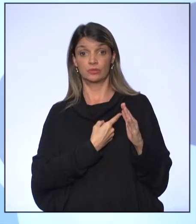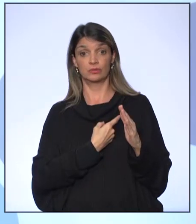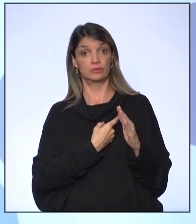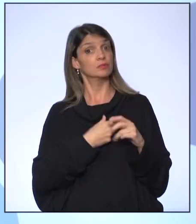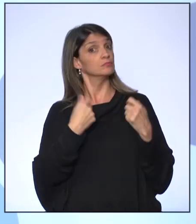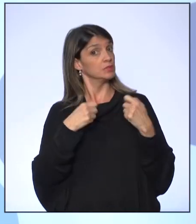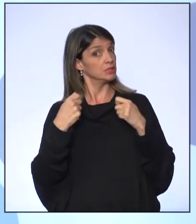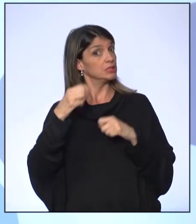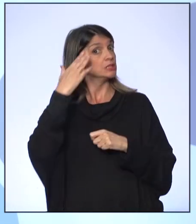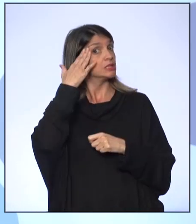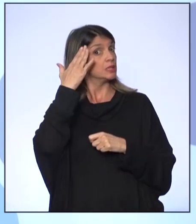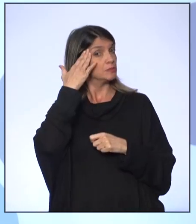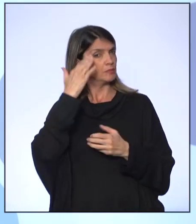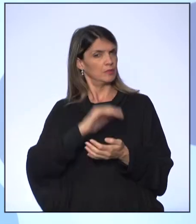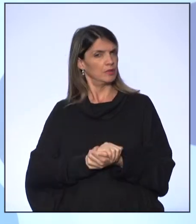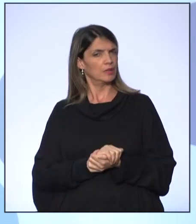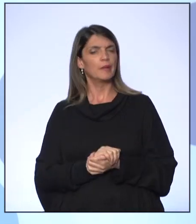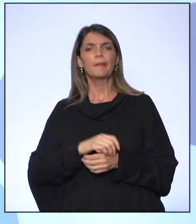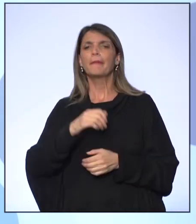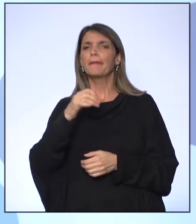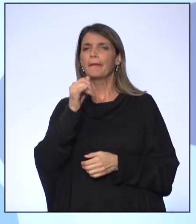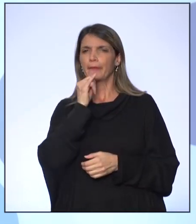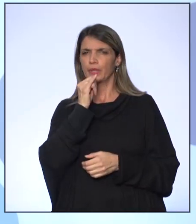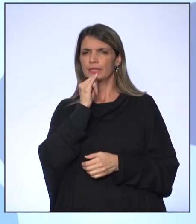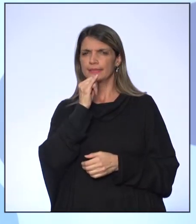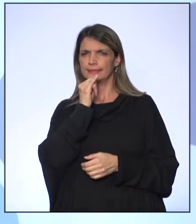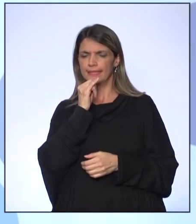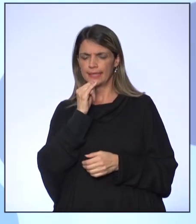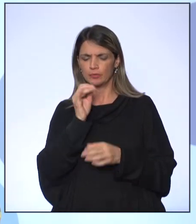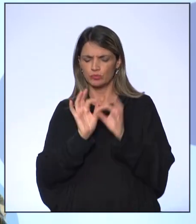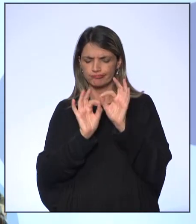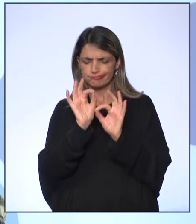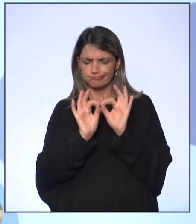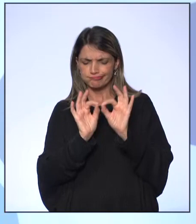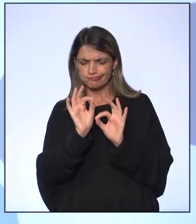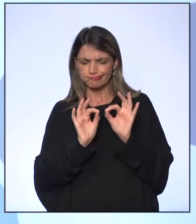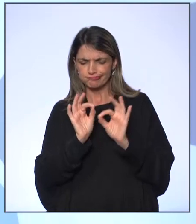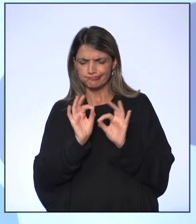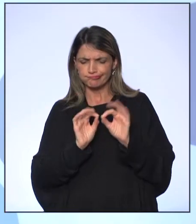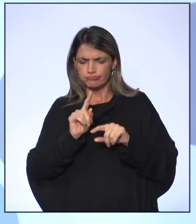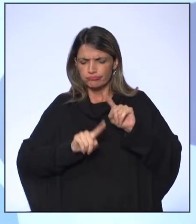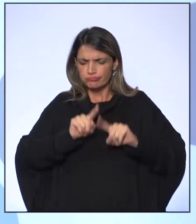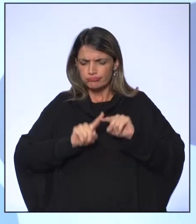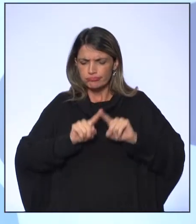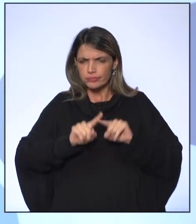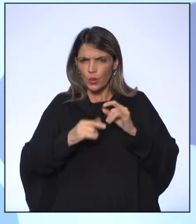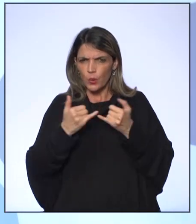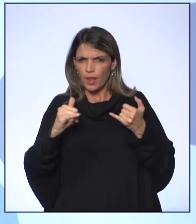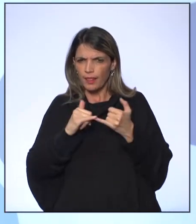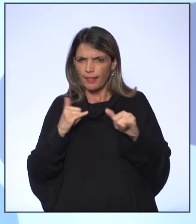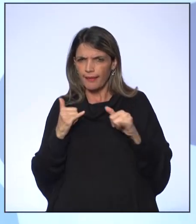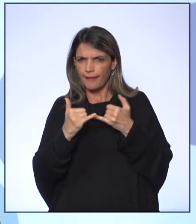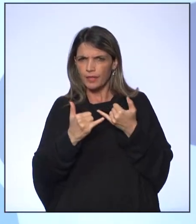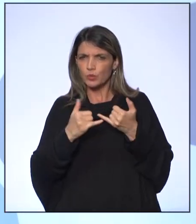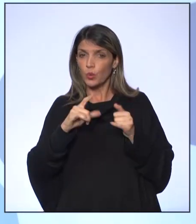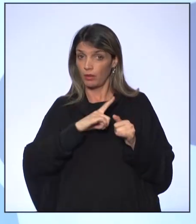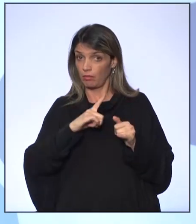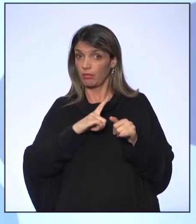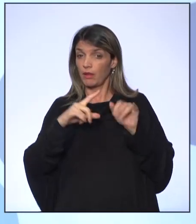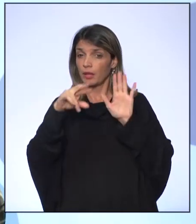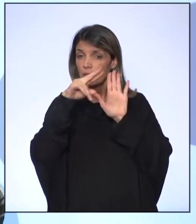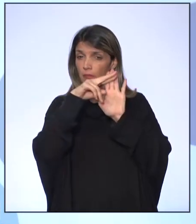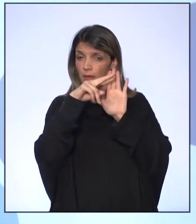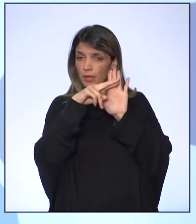ela. Porque quando alguém constrói um aparelho elétrico, ele faz umas especificações. Essas especificações são